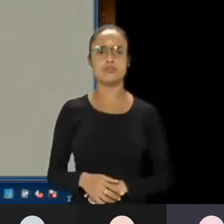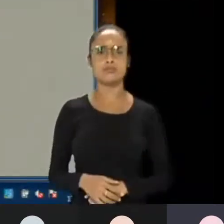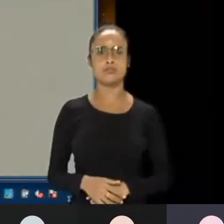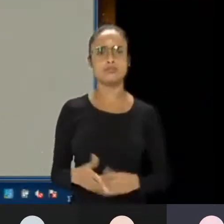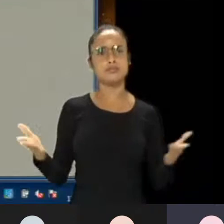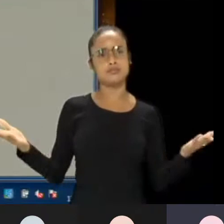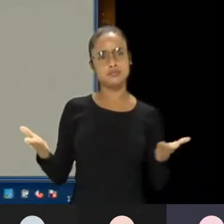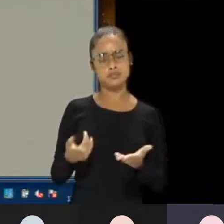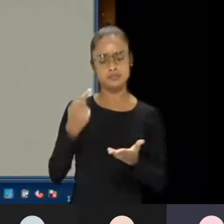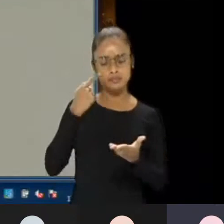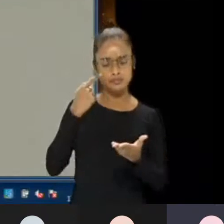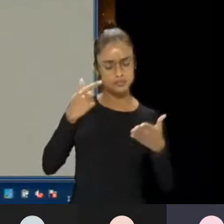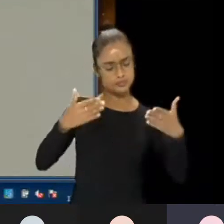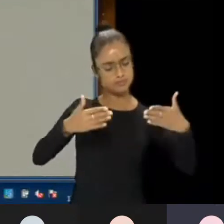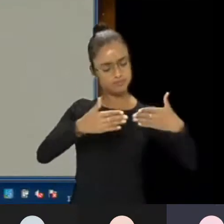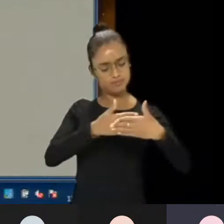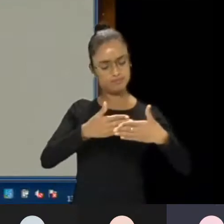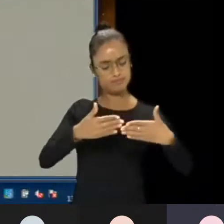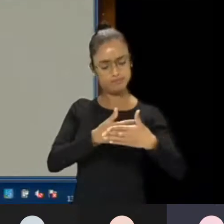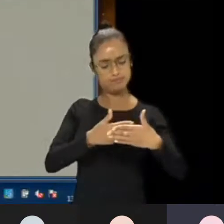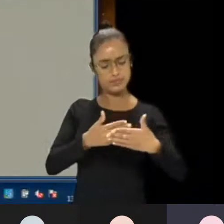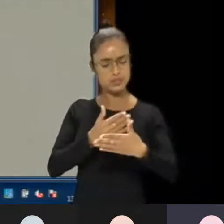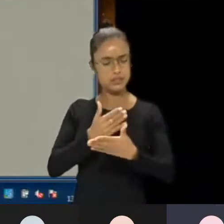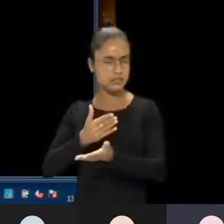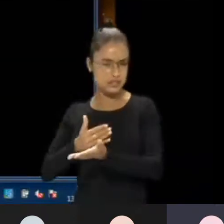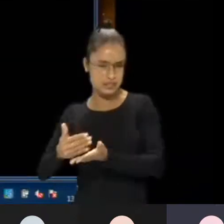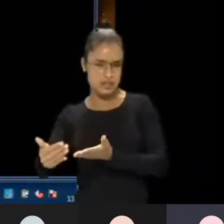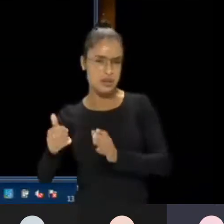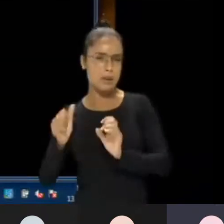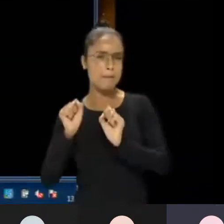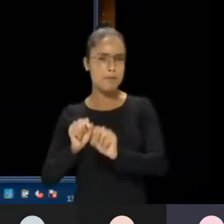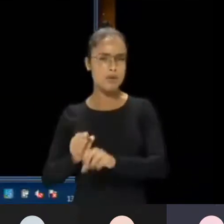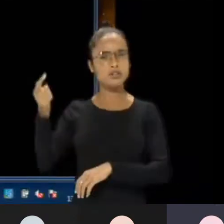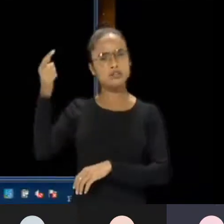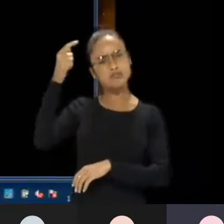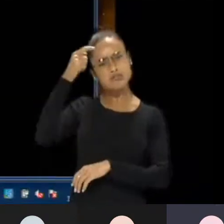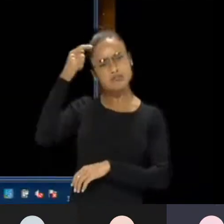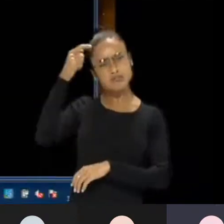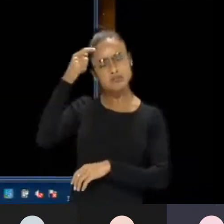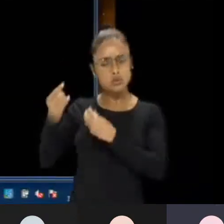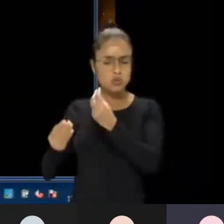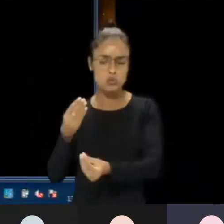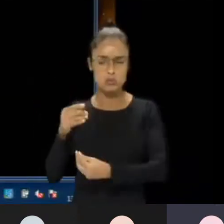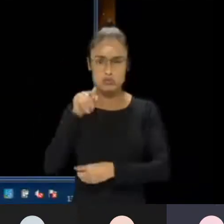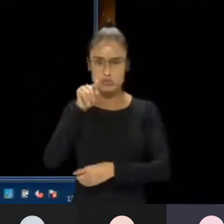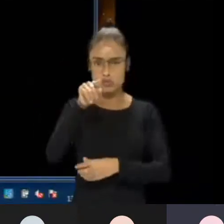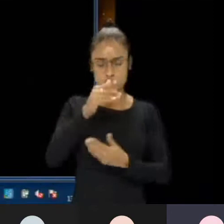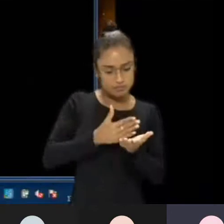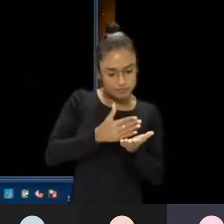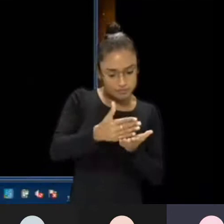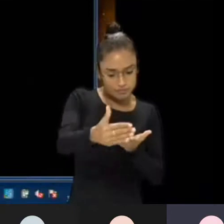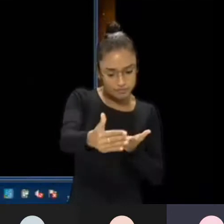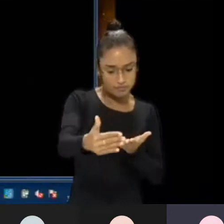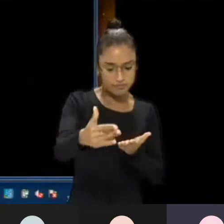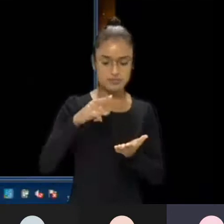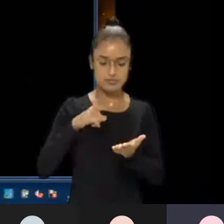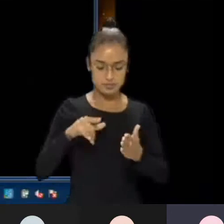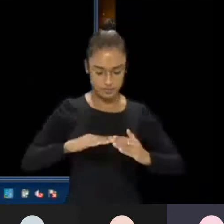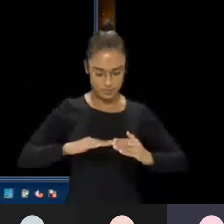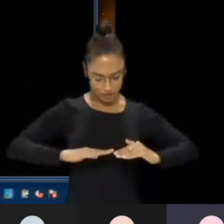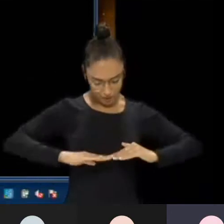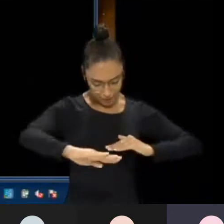E essa é a interface inicial. Você pode ampliar. E quando você inicia, ele tem uma forma